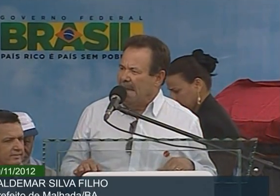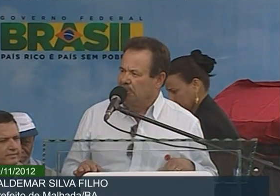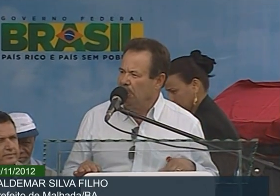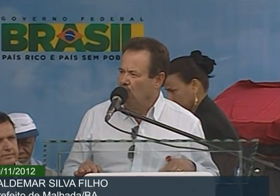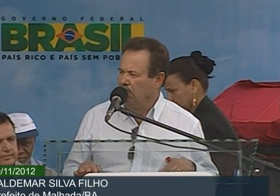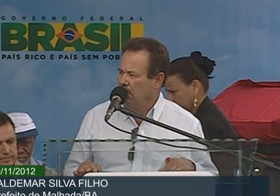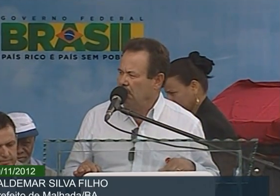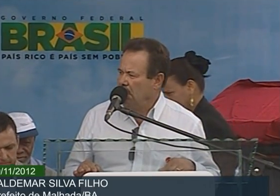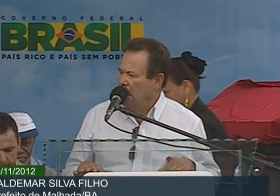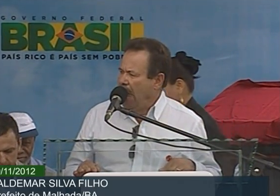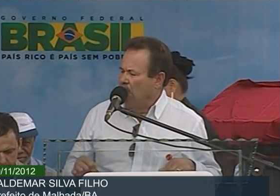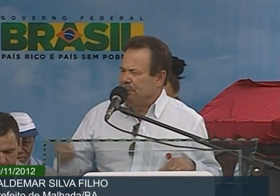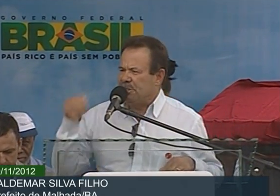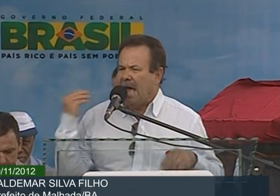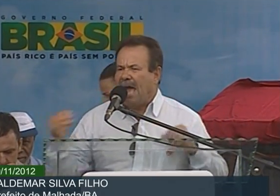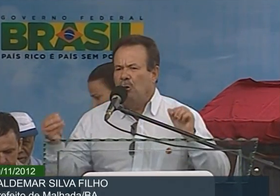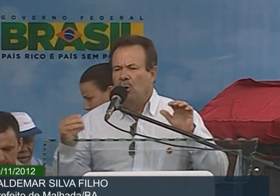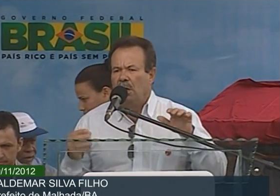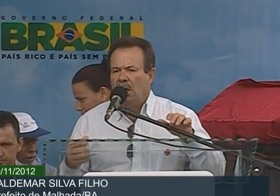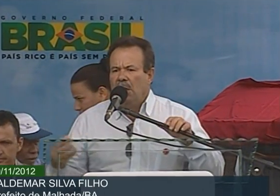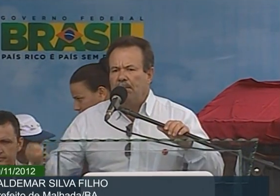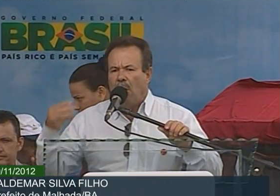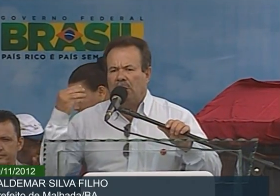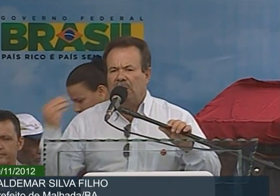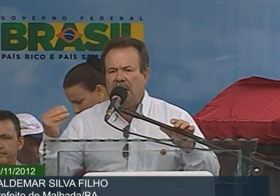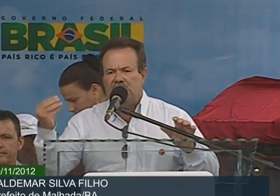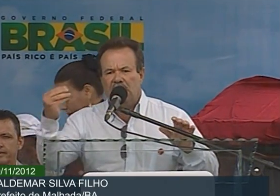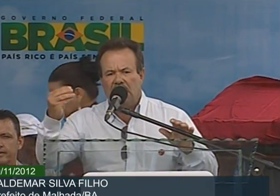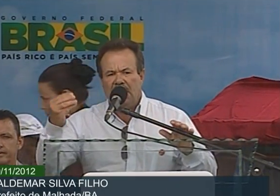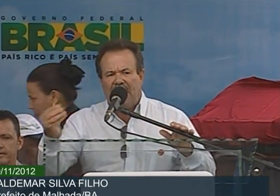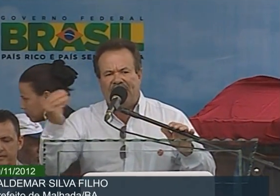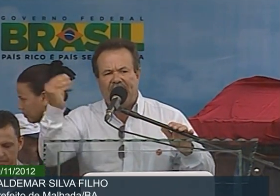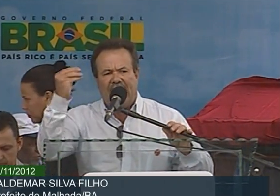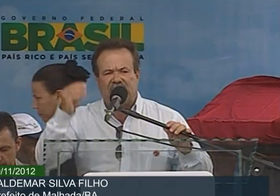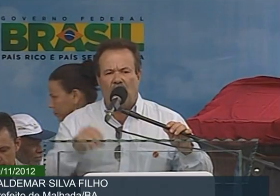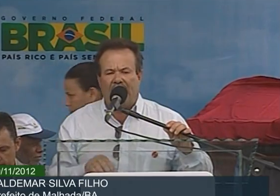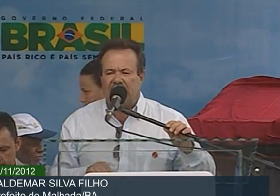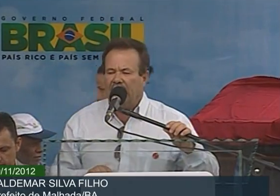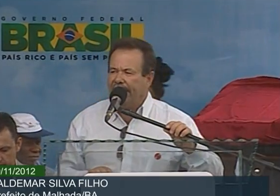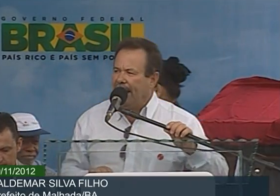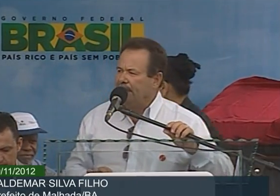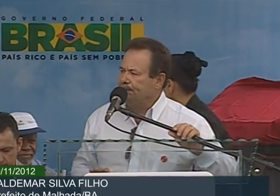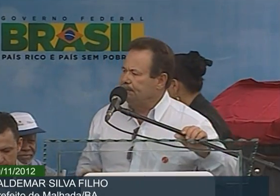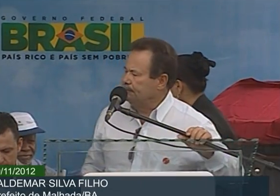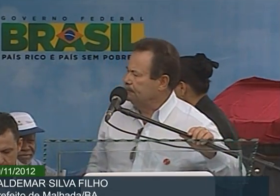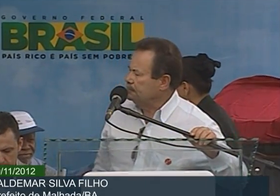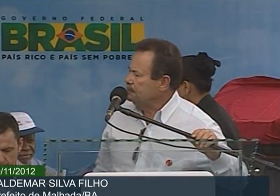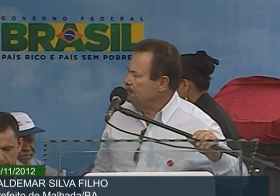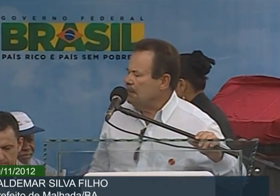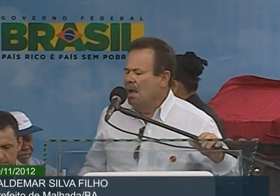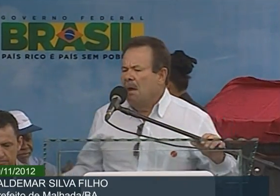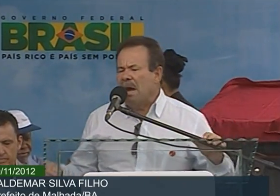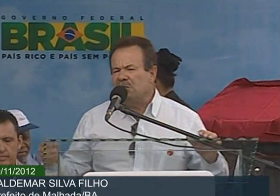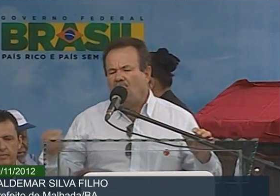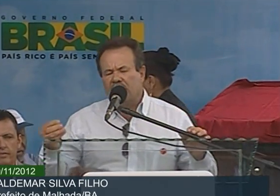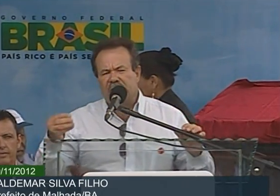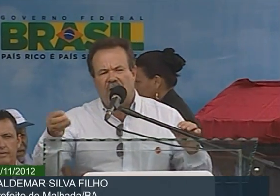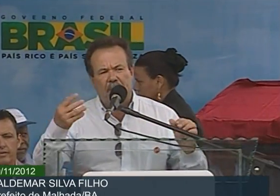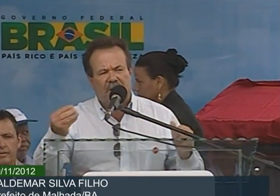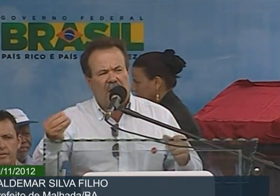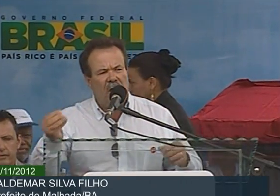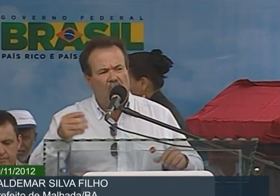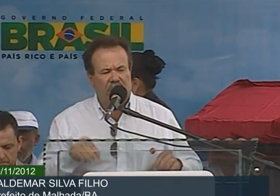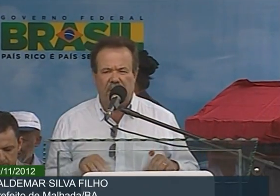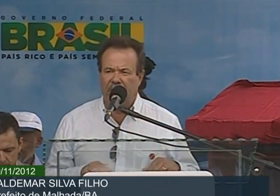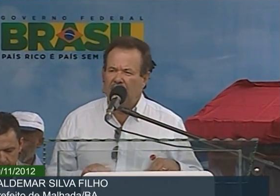do Brasil, é um estado importante na Federação Brasileira. Mas nós